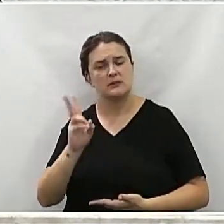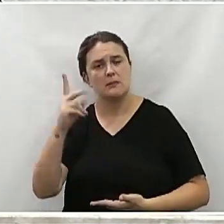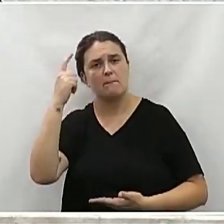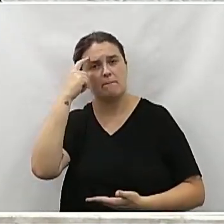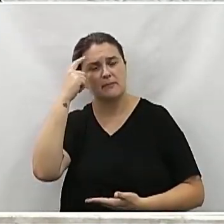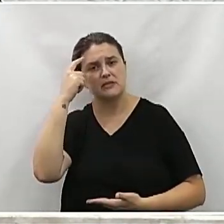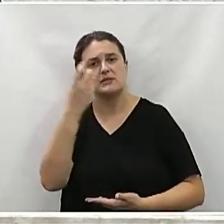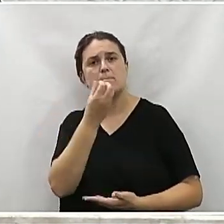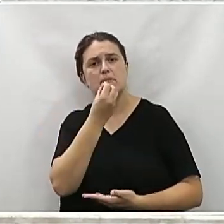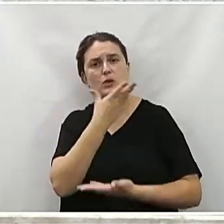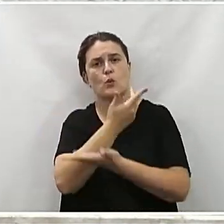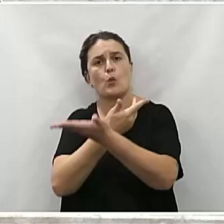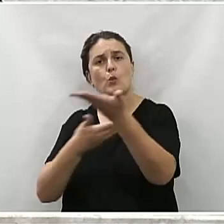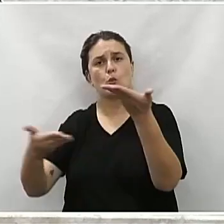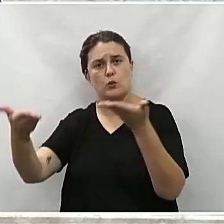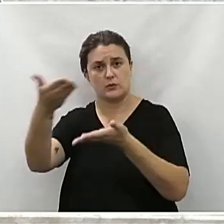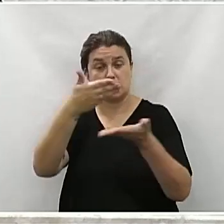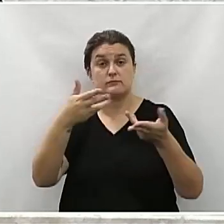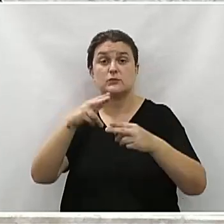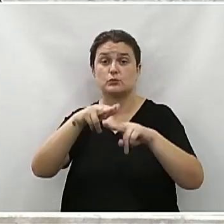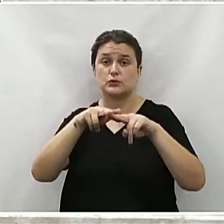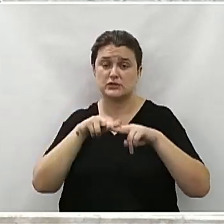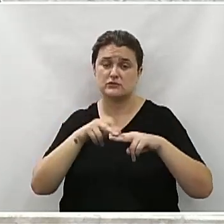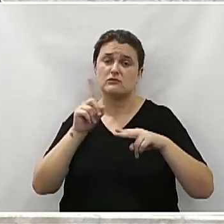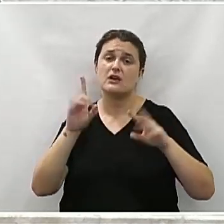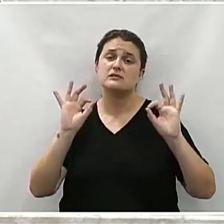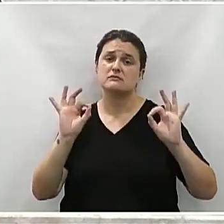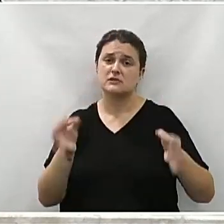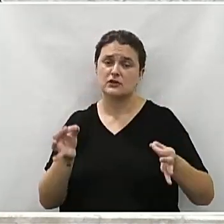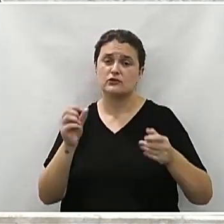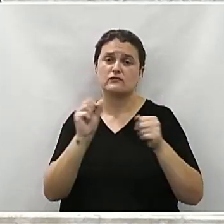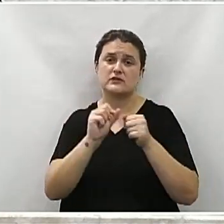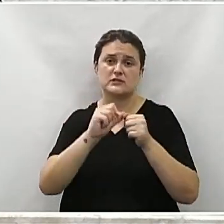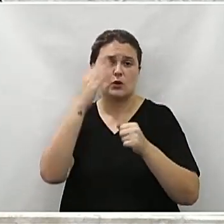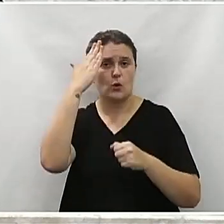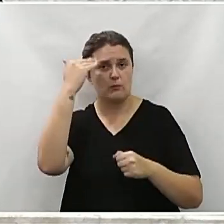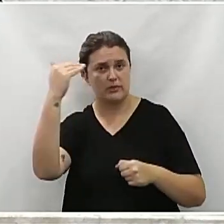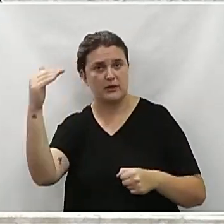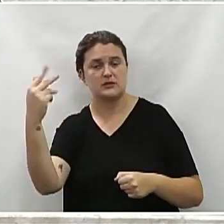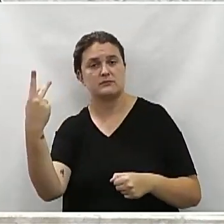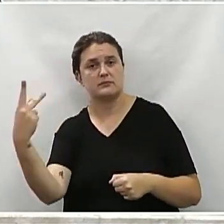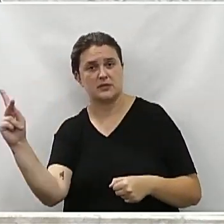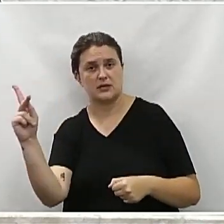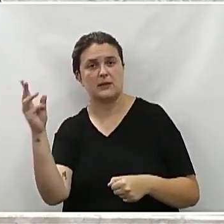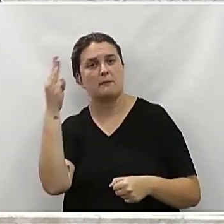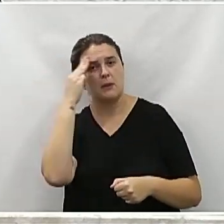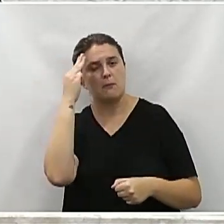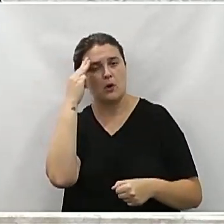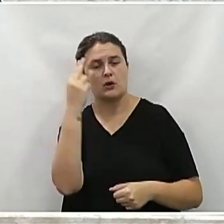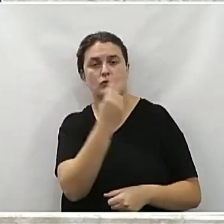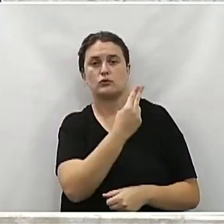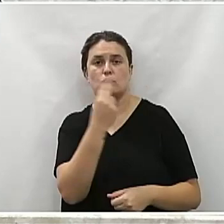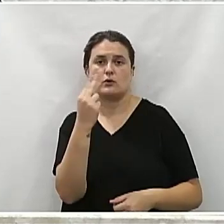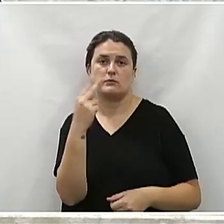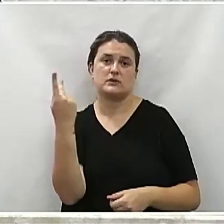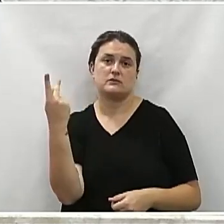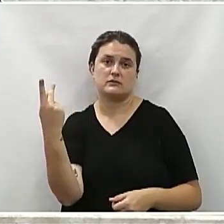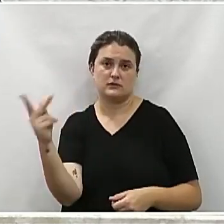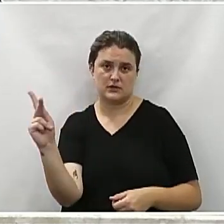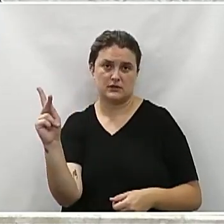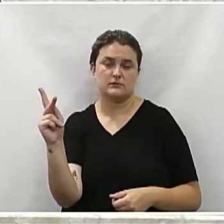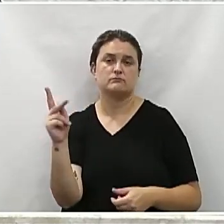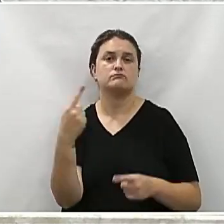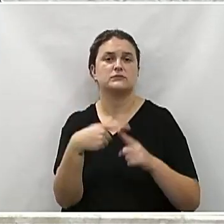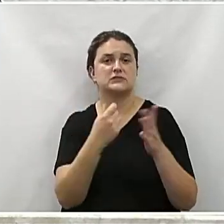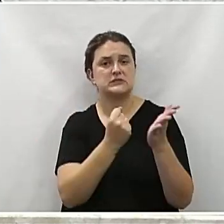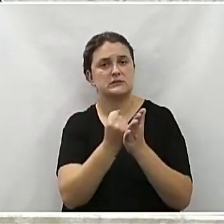pensando no bem dos outros. Por isso, é justo e merecido a sua memória seja prestigiada e que seu nome seja lembrado